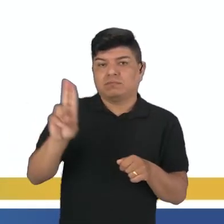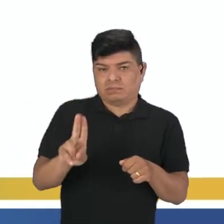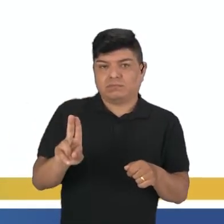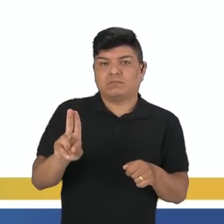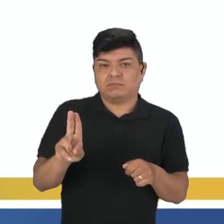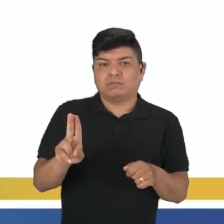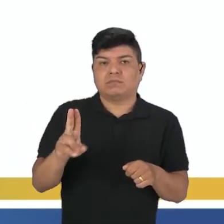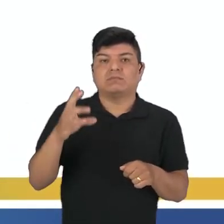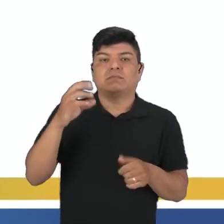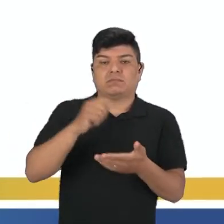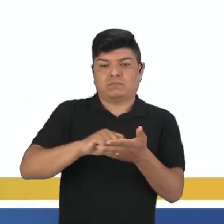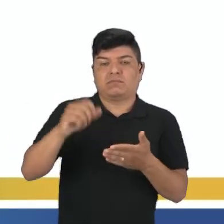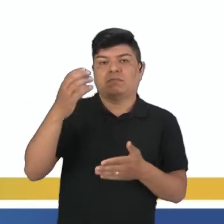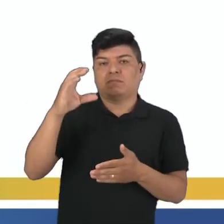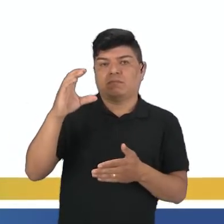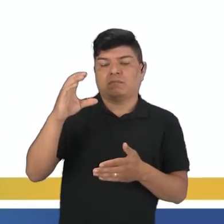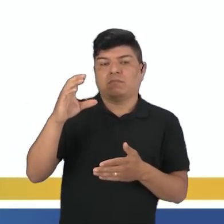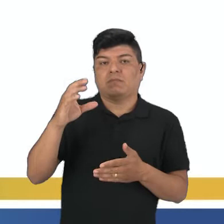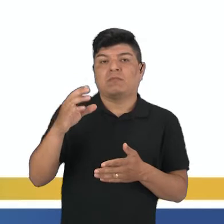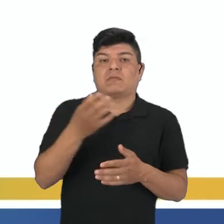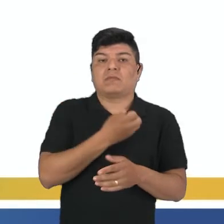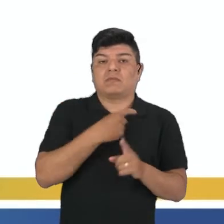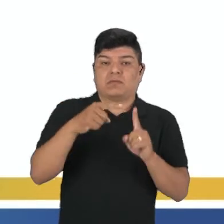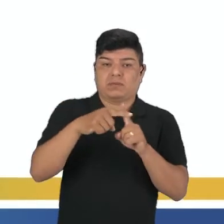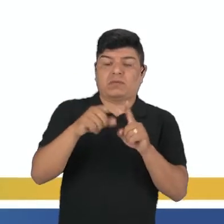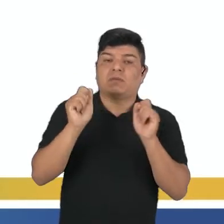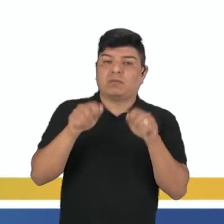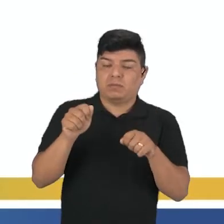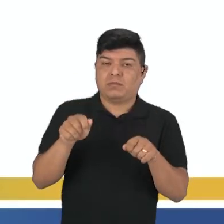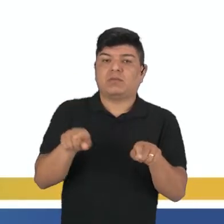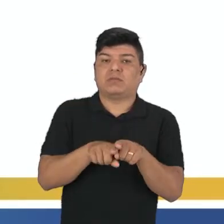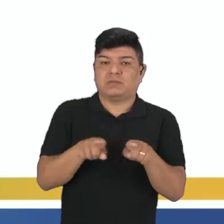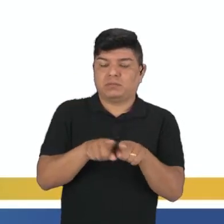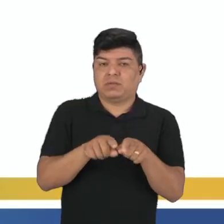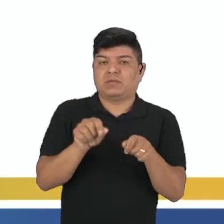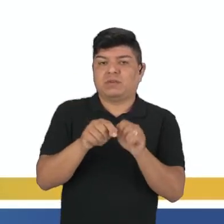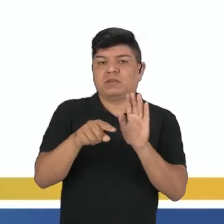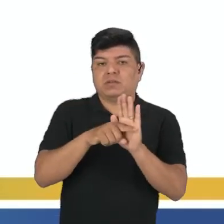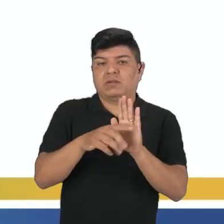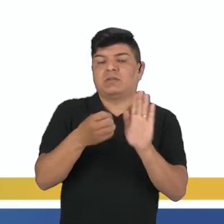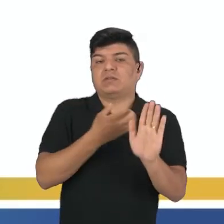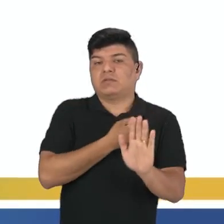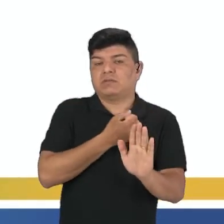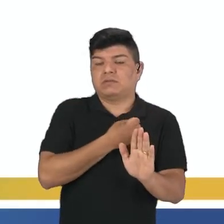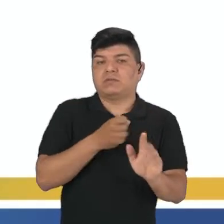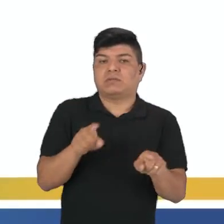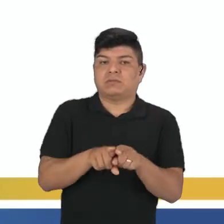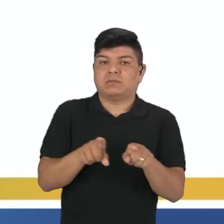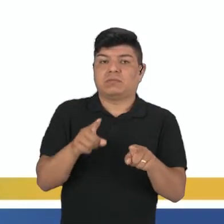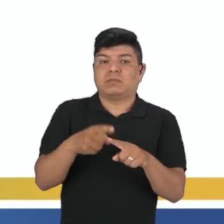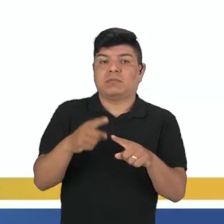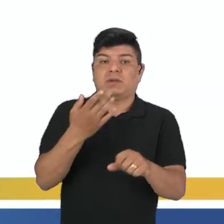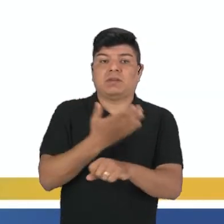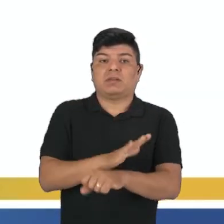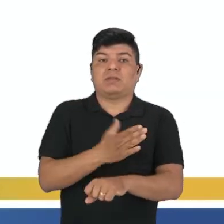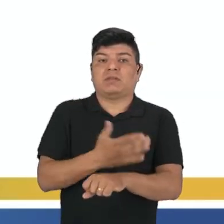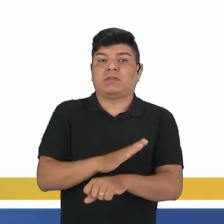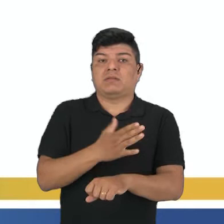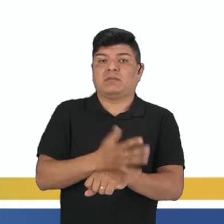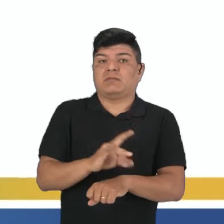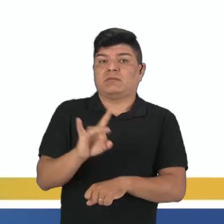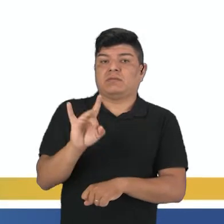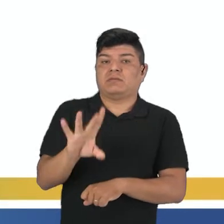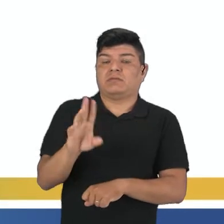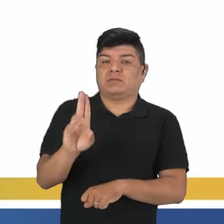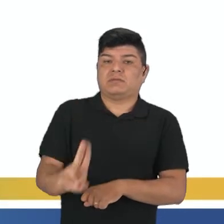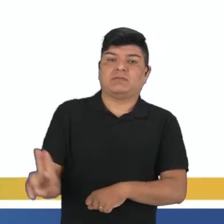notação científica para números positivos, mas elas podem também ser feitas para números negativos. Mas na prática, a gente praticamente